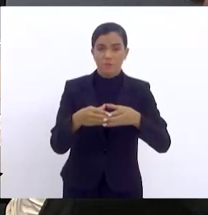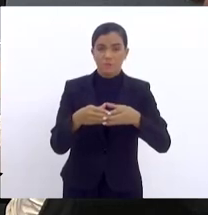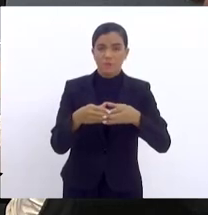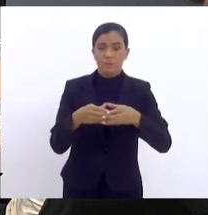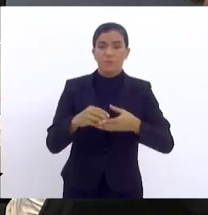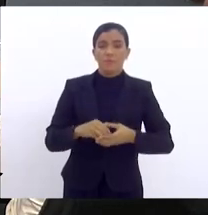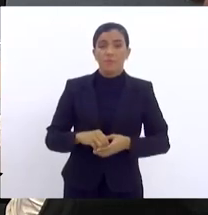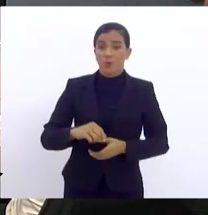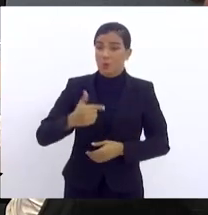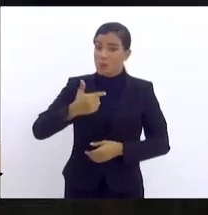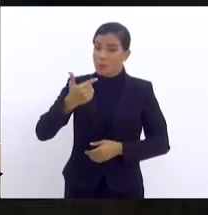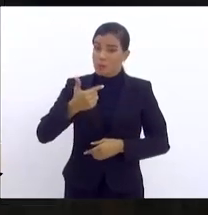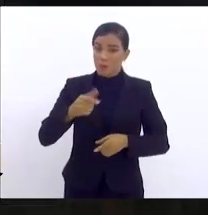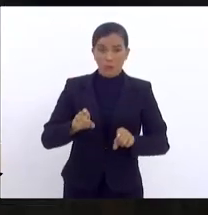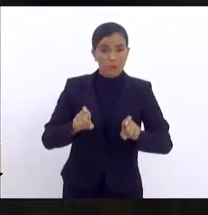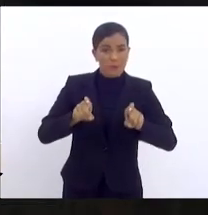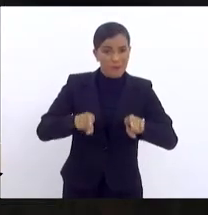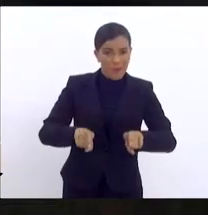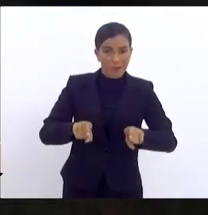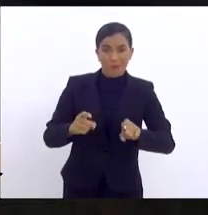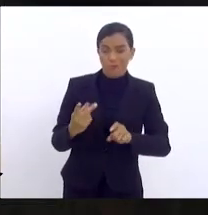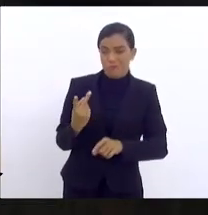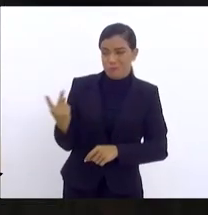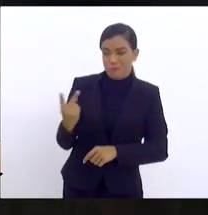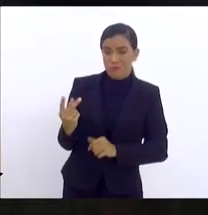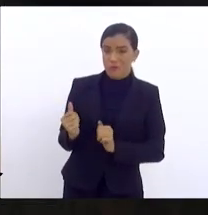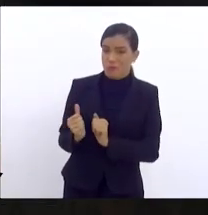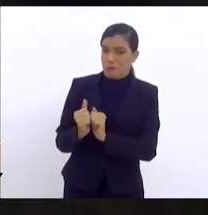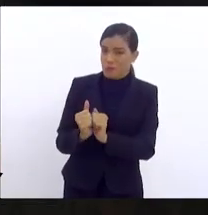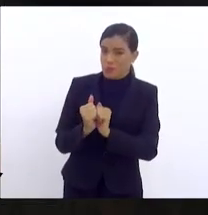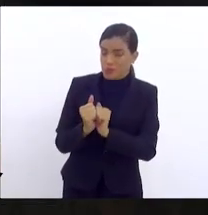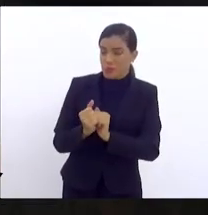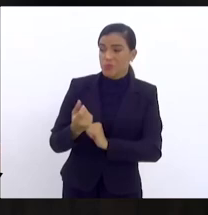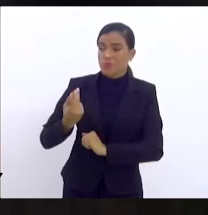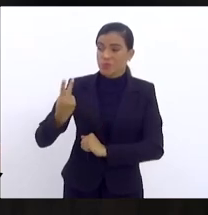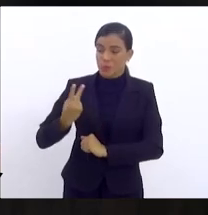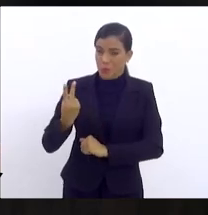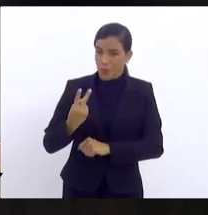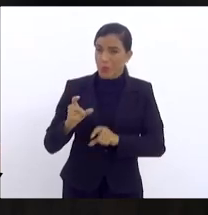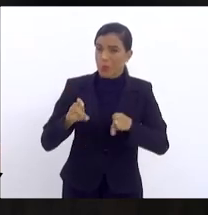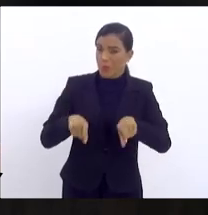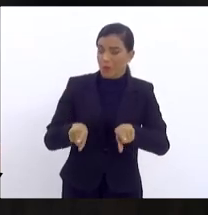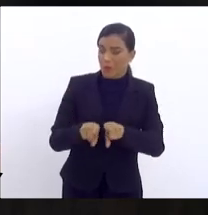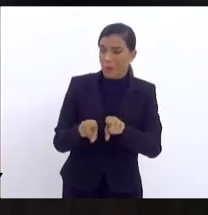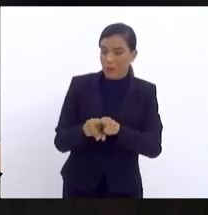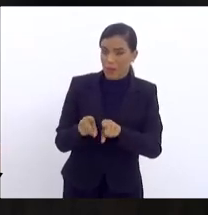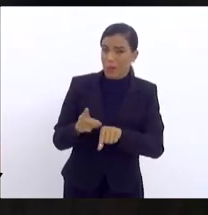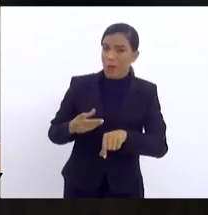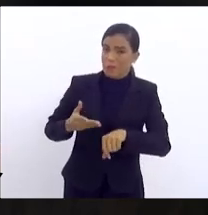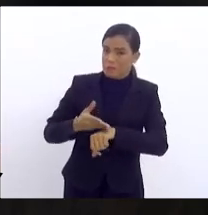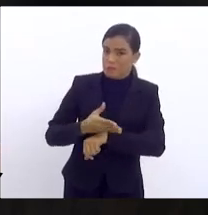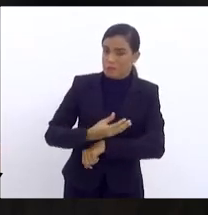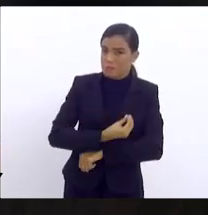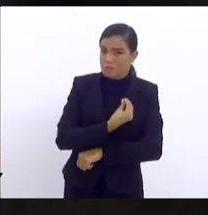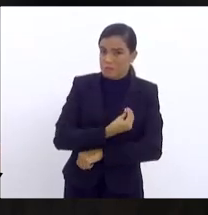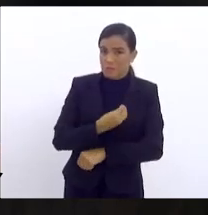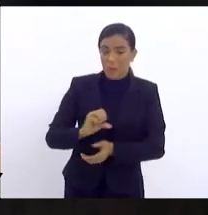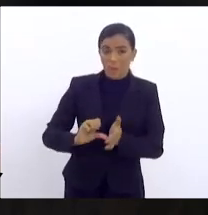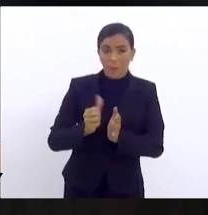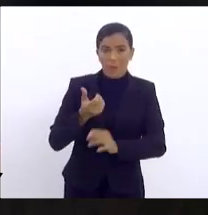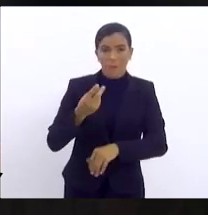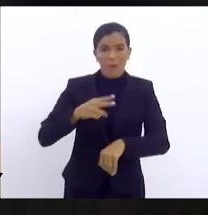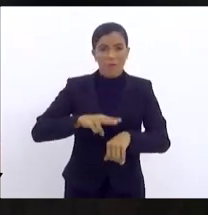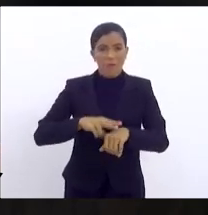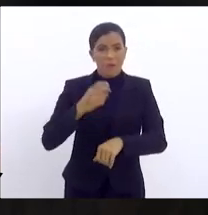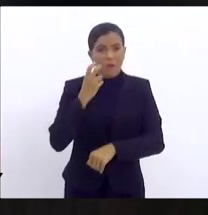é o segundo mandato que nós estamos aqui juntos e o segundo que nós participamos dessa comissão de segurança então dizer que pela primeira vez eu